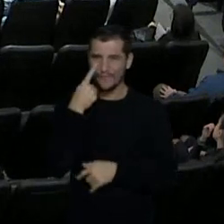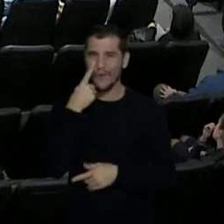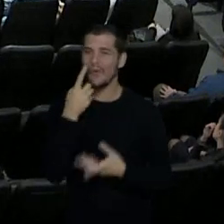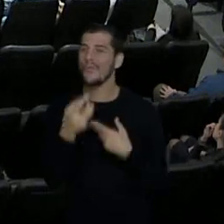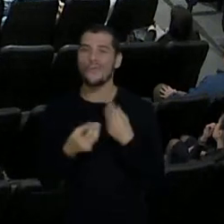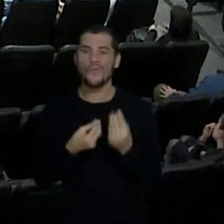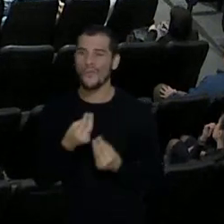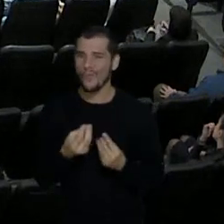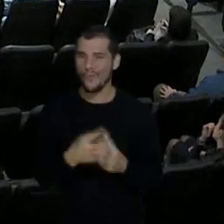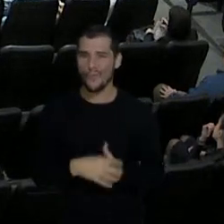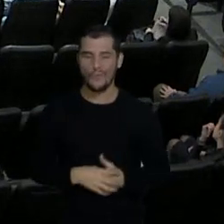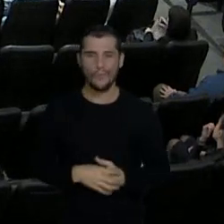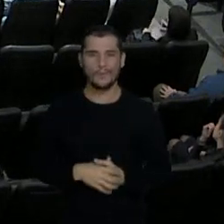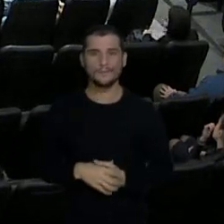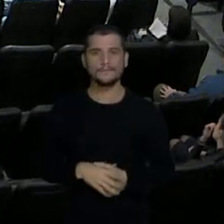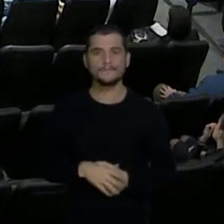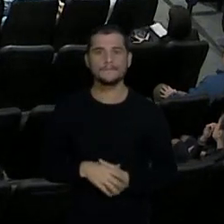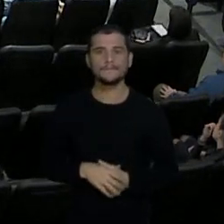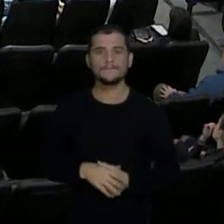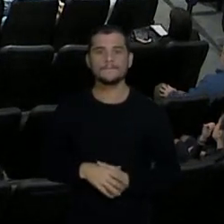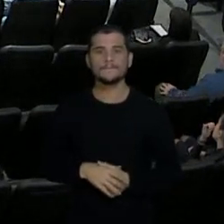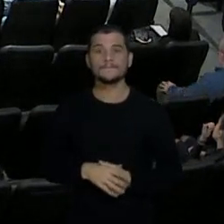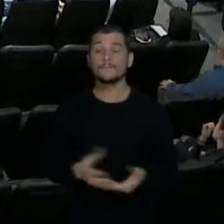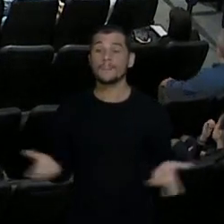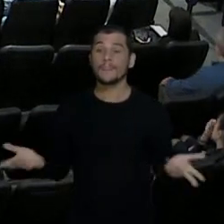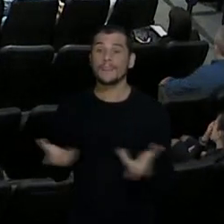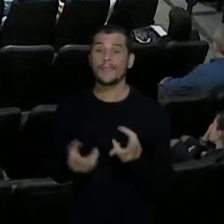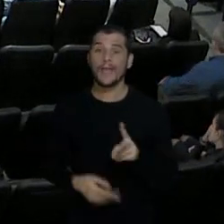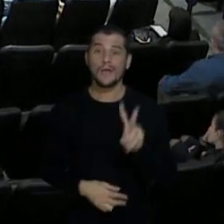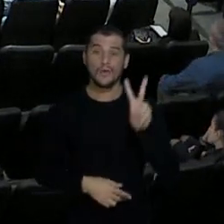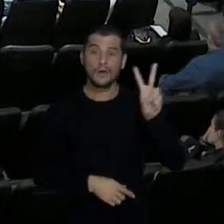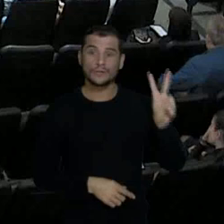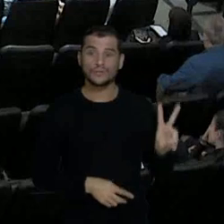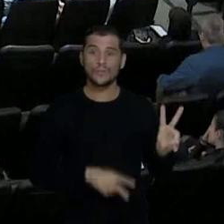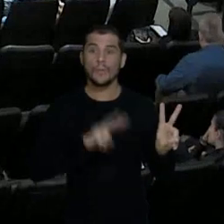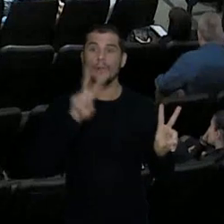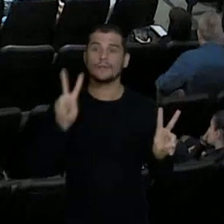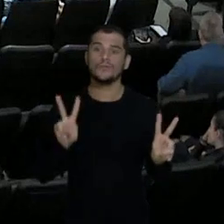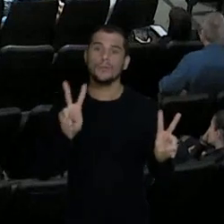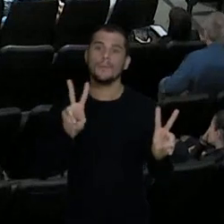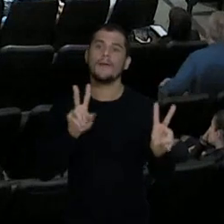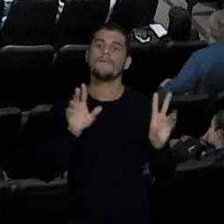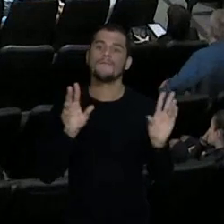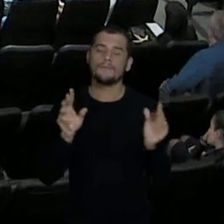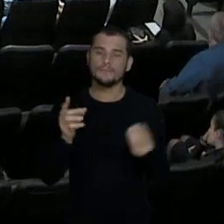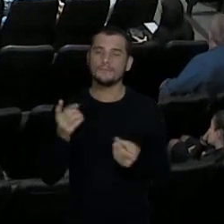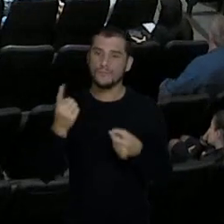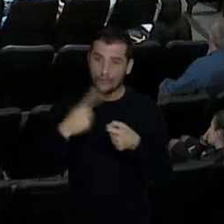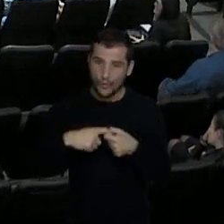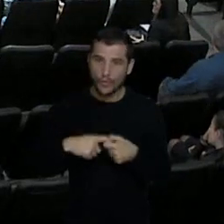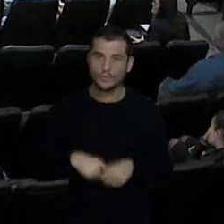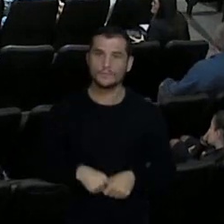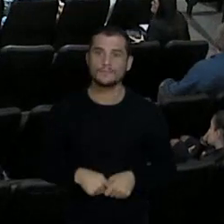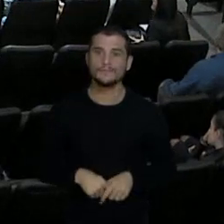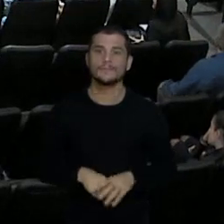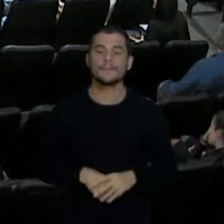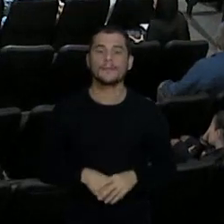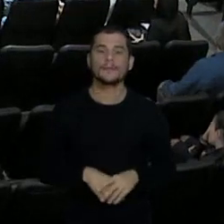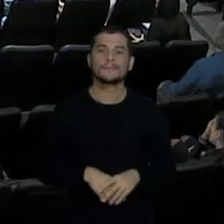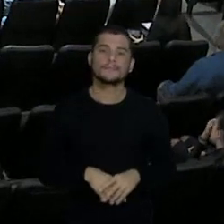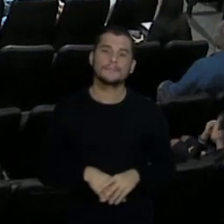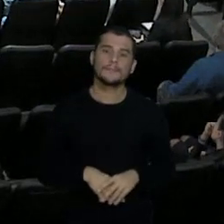aqui voltem as suas duplas não precisa nem levantar pode ser até sentado uma pessoa da dupla levanta a